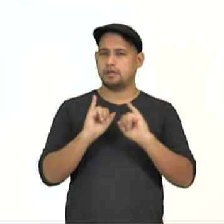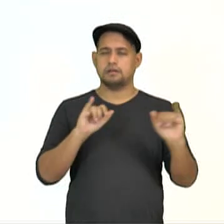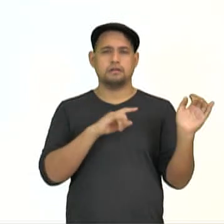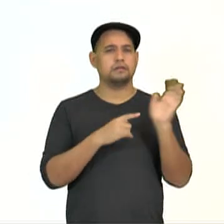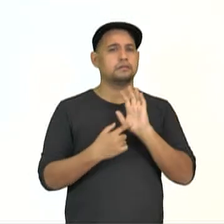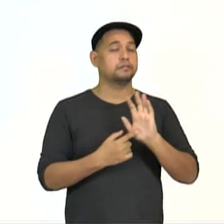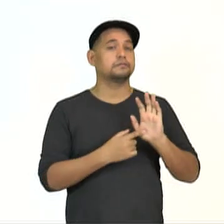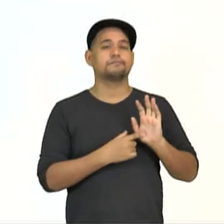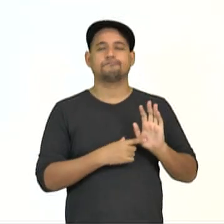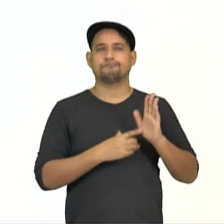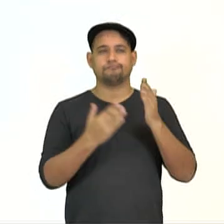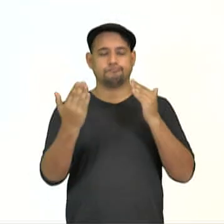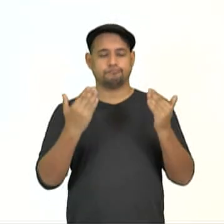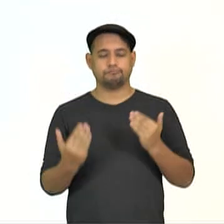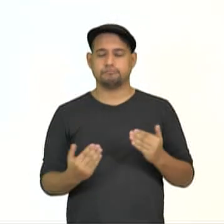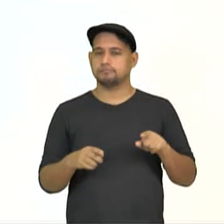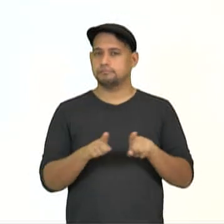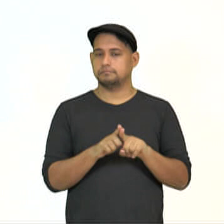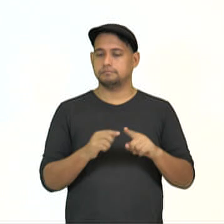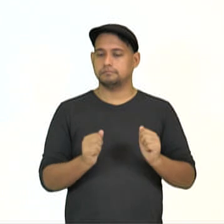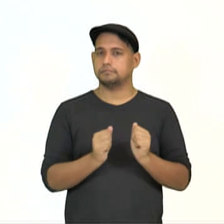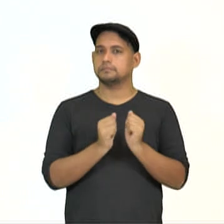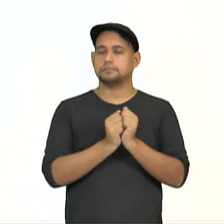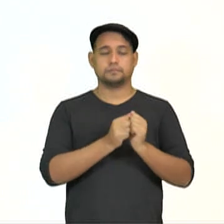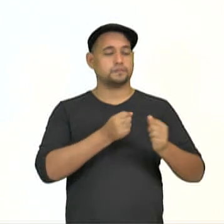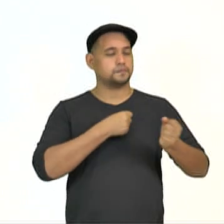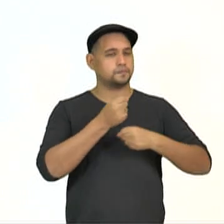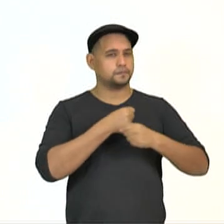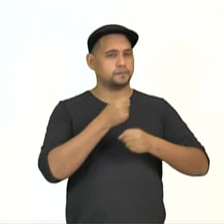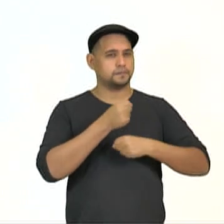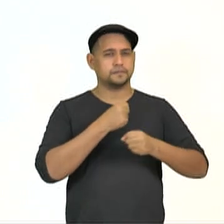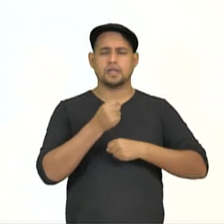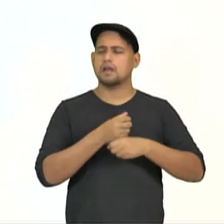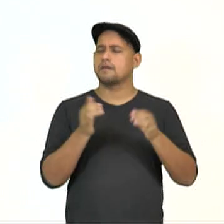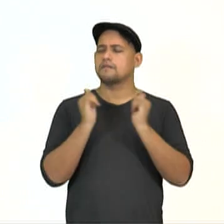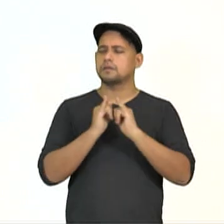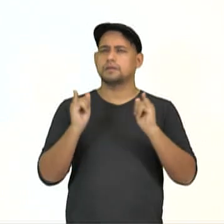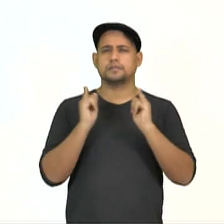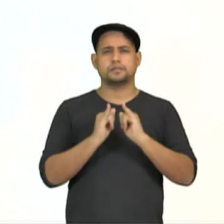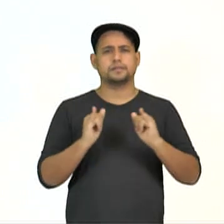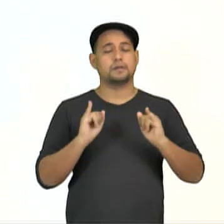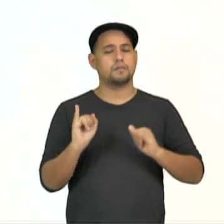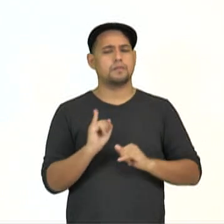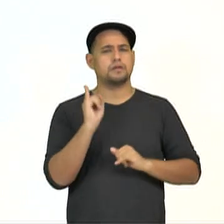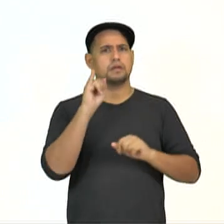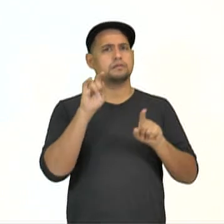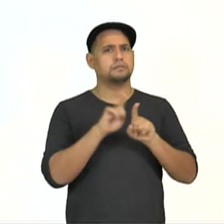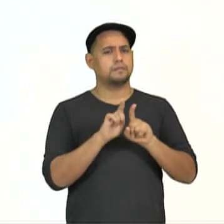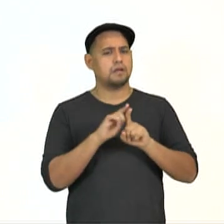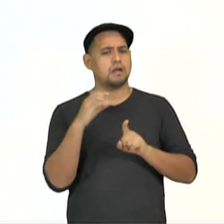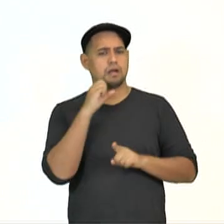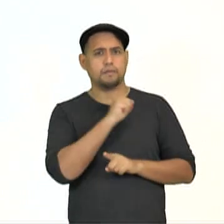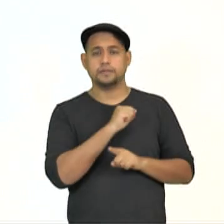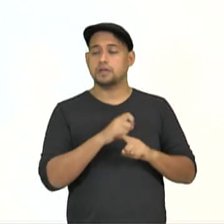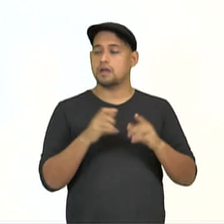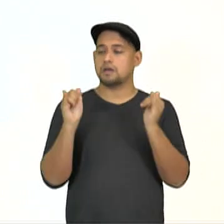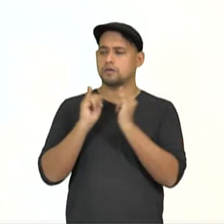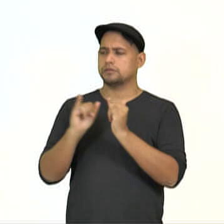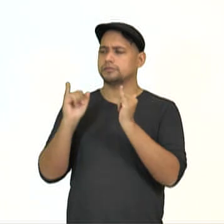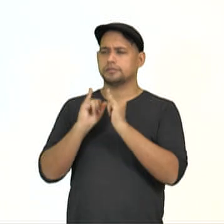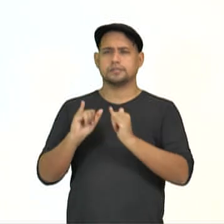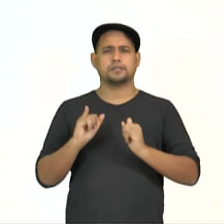ali uma comparação, um paralelo com a reportagem. A notícia, fatos relevantes e imediatos. A notícia